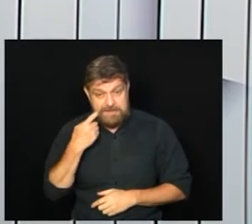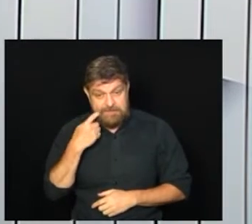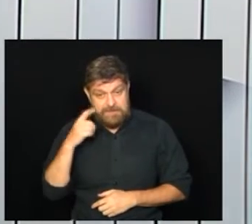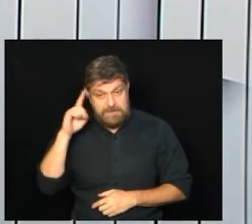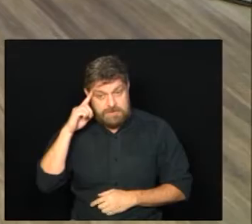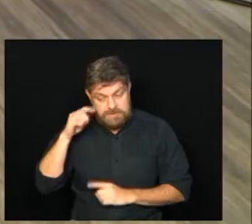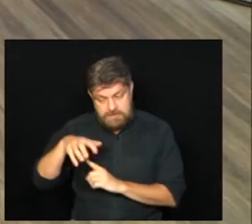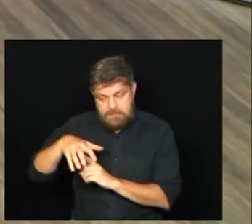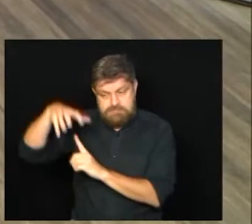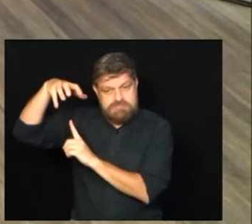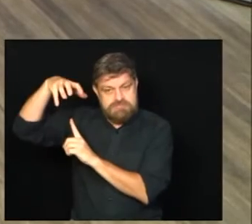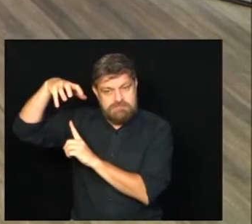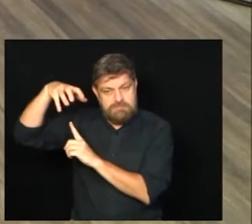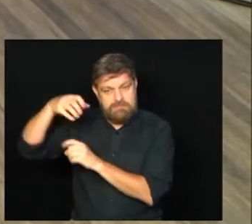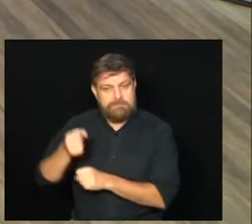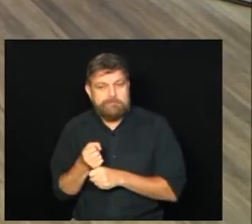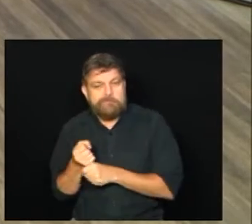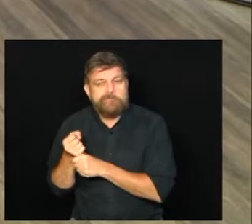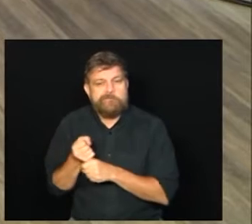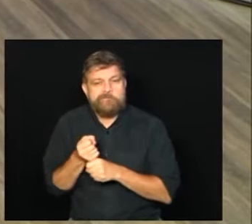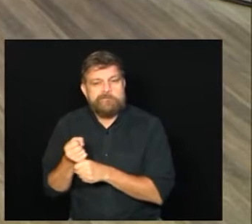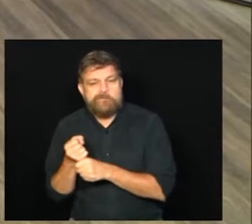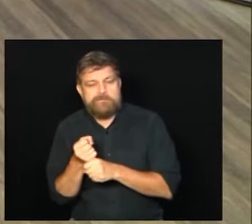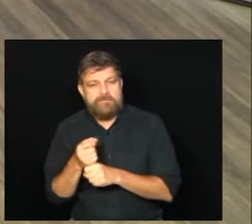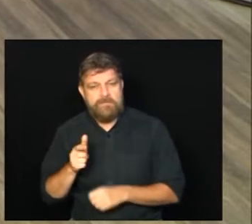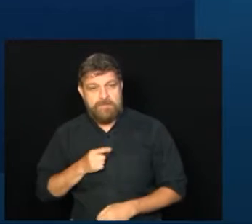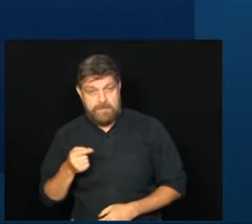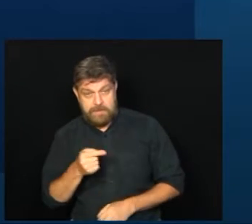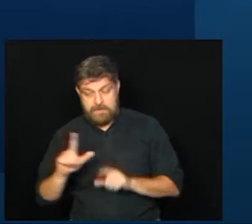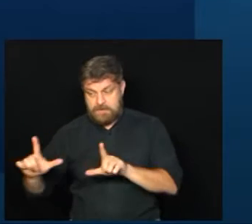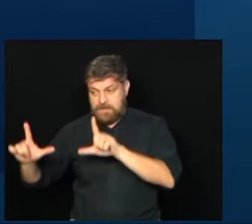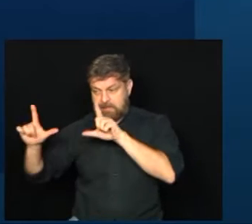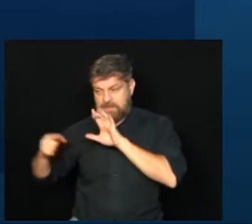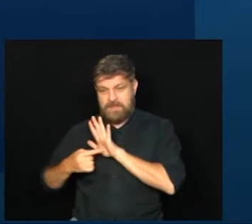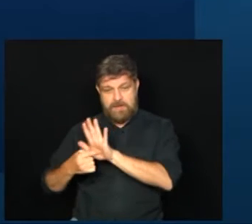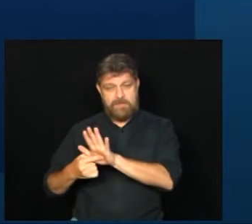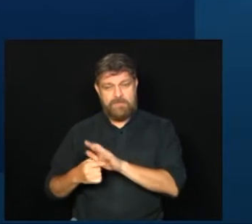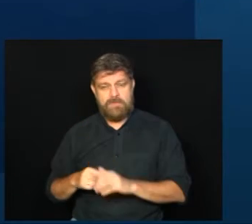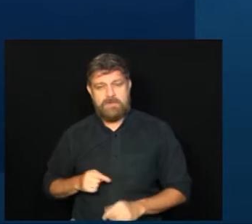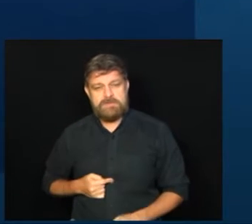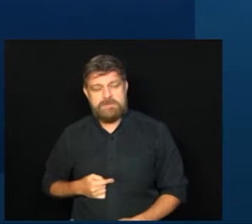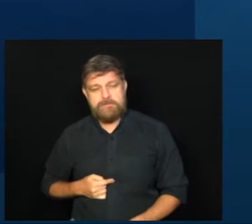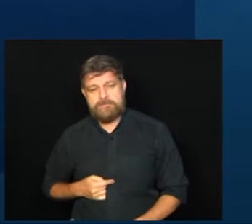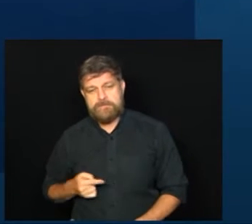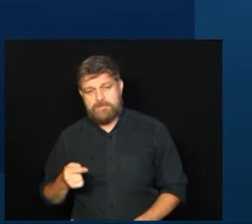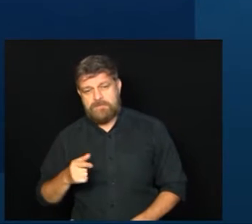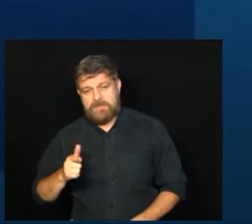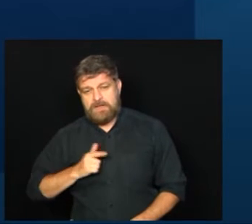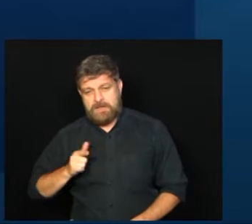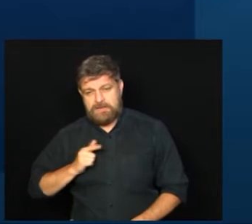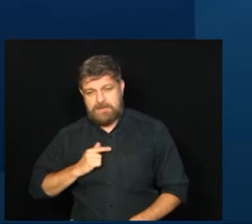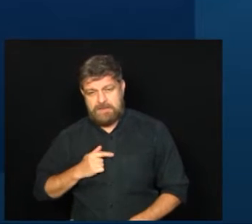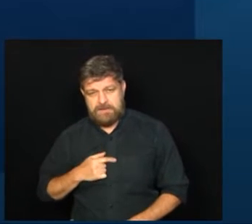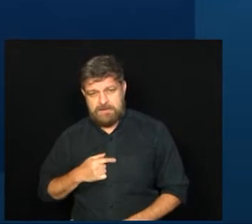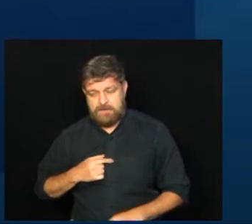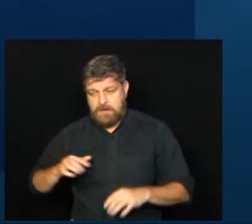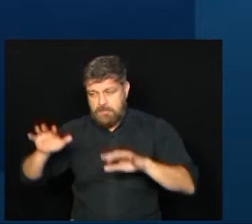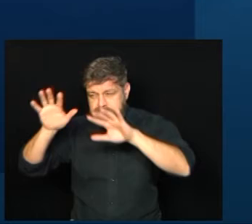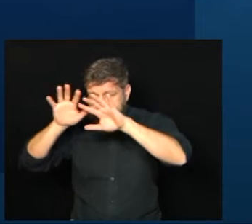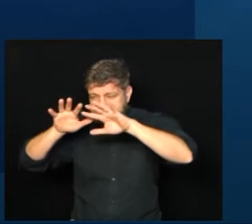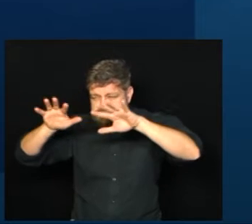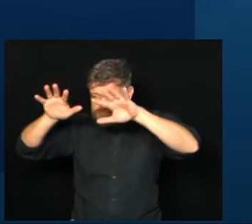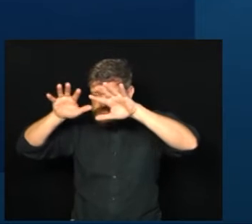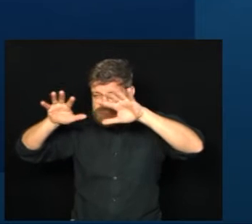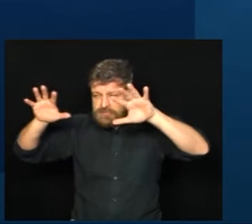sair com o guarda-chuva. Aqui na minha tela as temperaturas, olha só, por conta deste aumento da